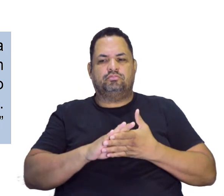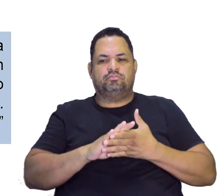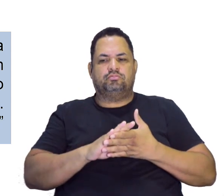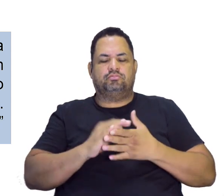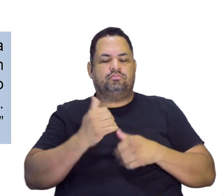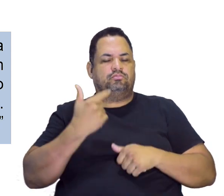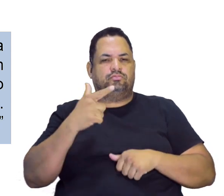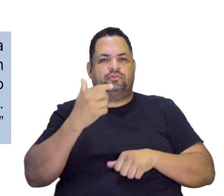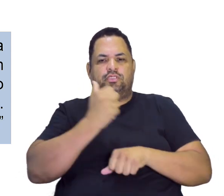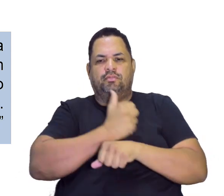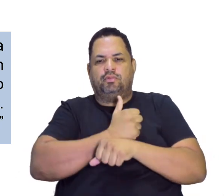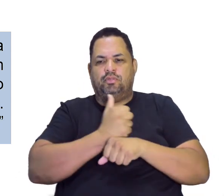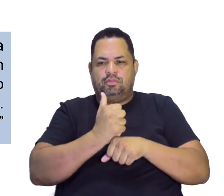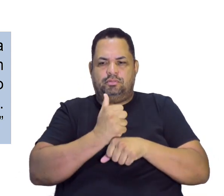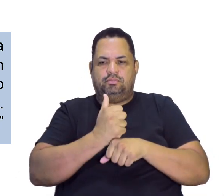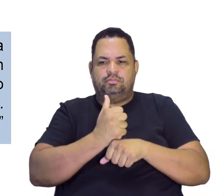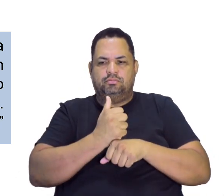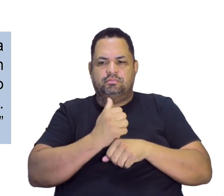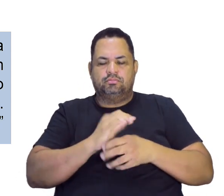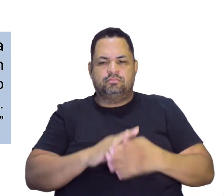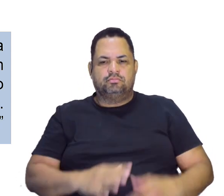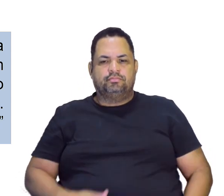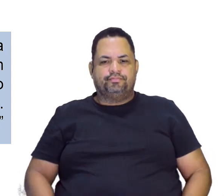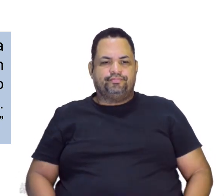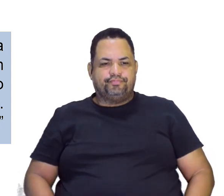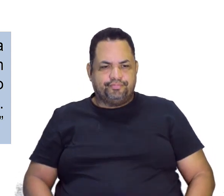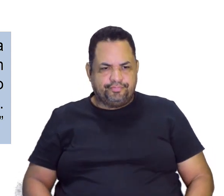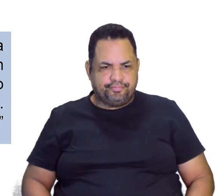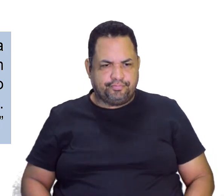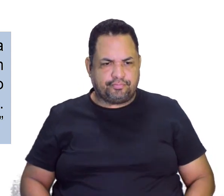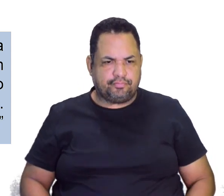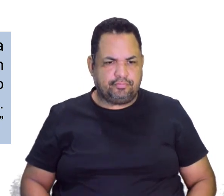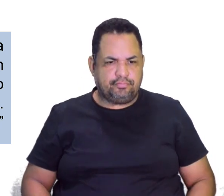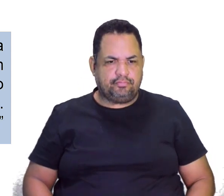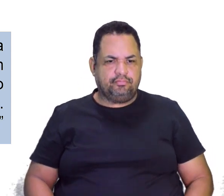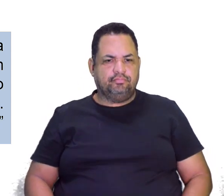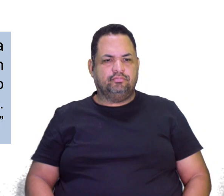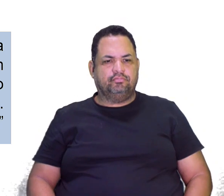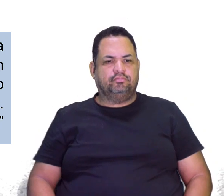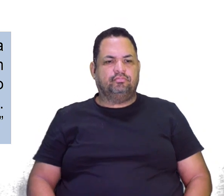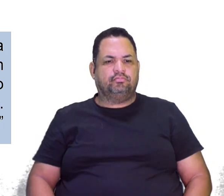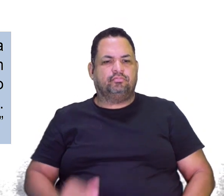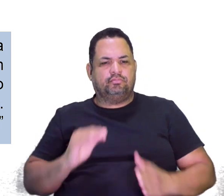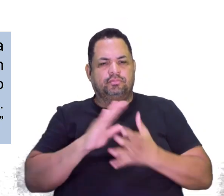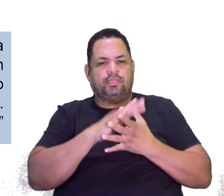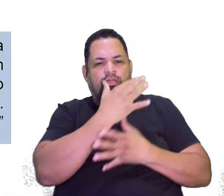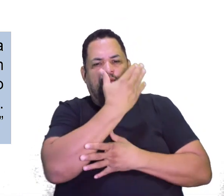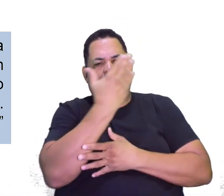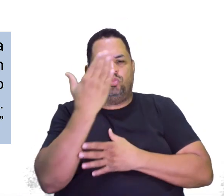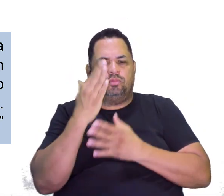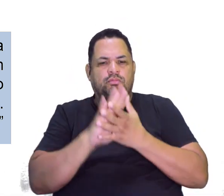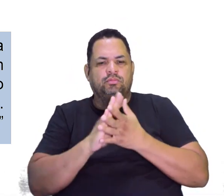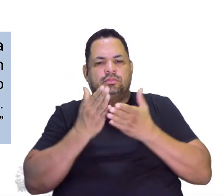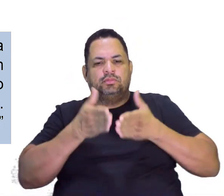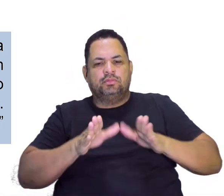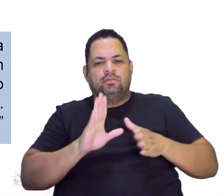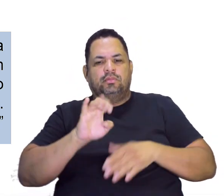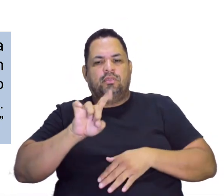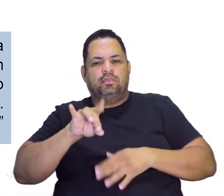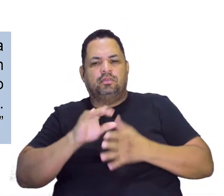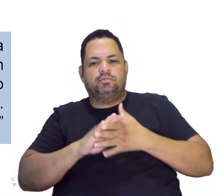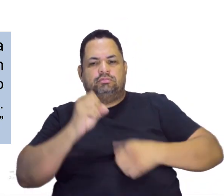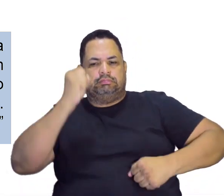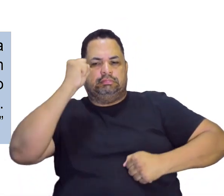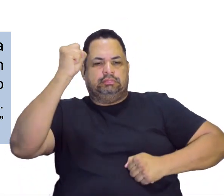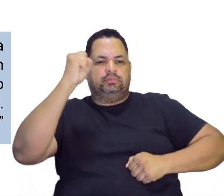ele como pessoa não valia nada Então veja só no fundo mundo do do mato virgem nasceu Macunaíma